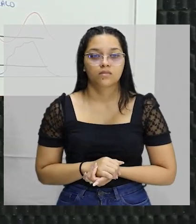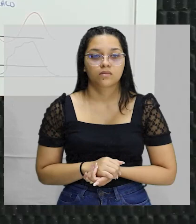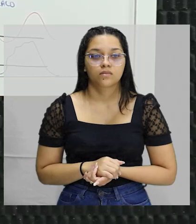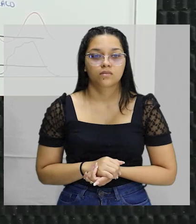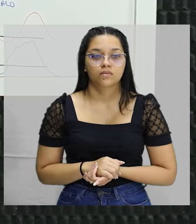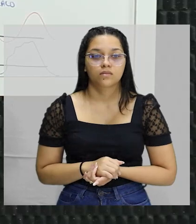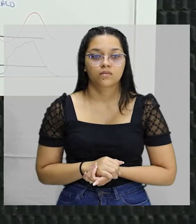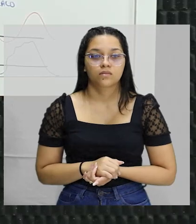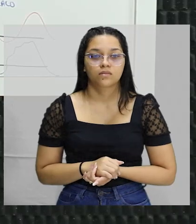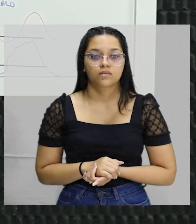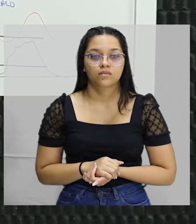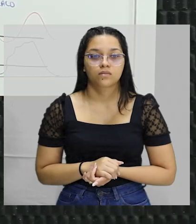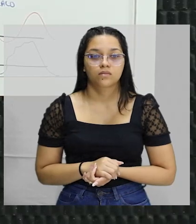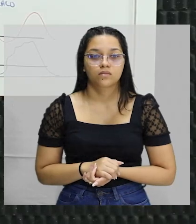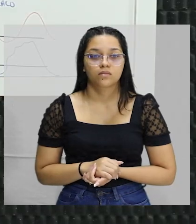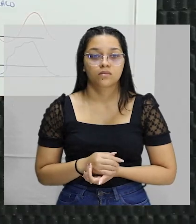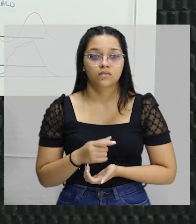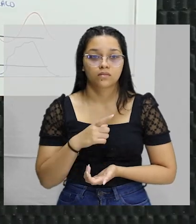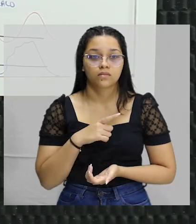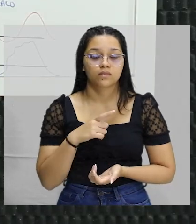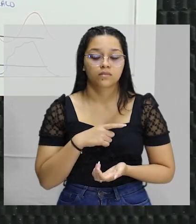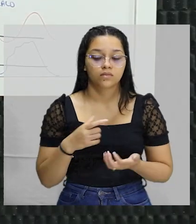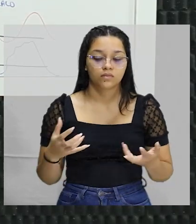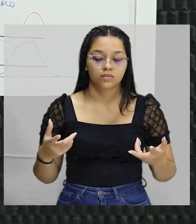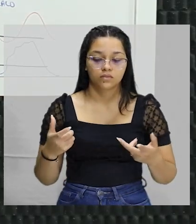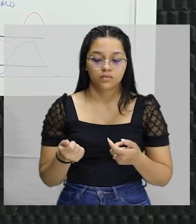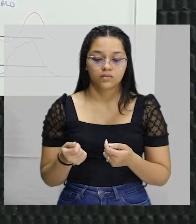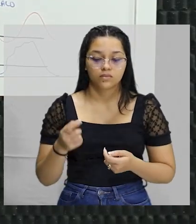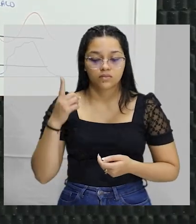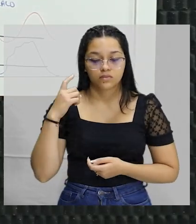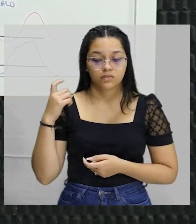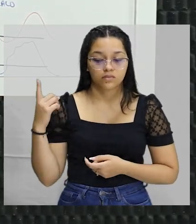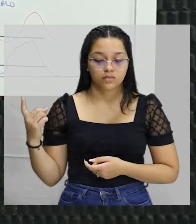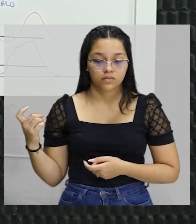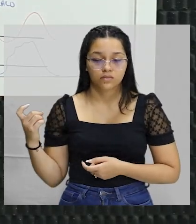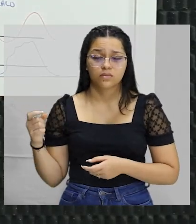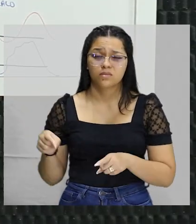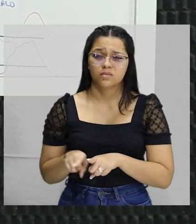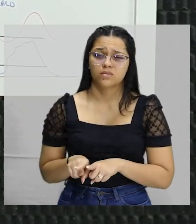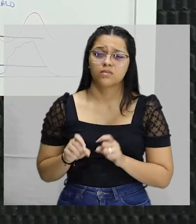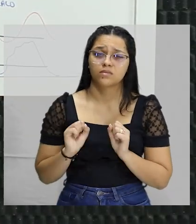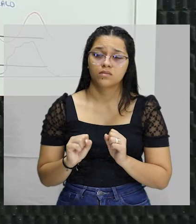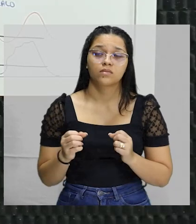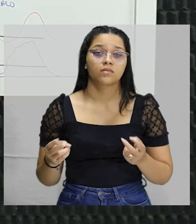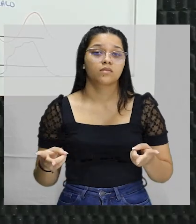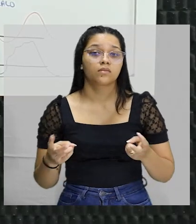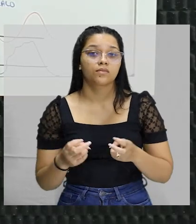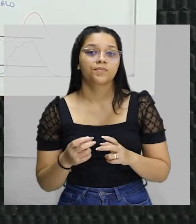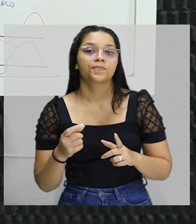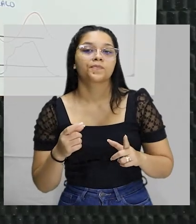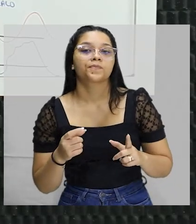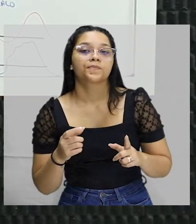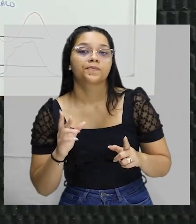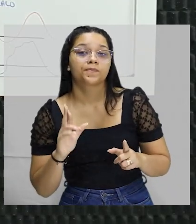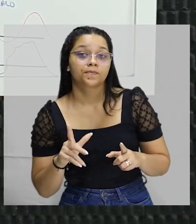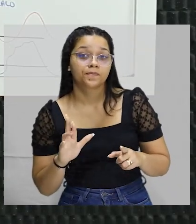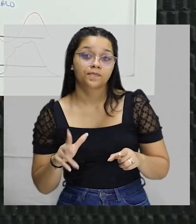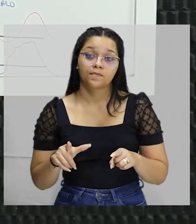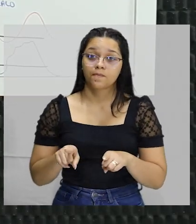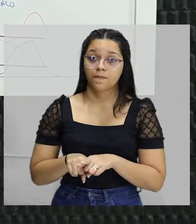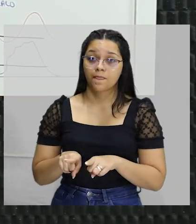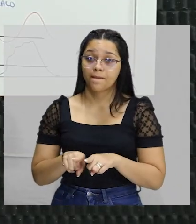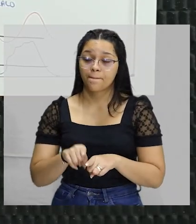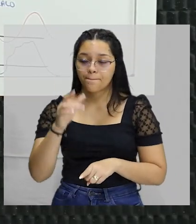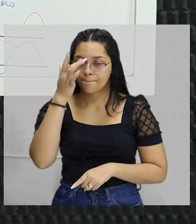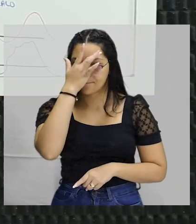ok? Então, essas são as qualidades do som. O som também, gente, a gente consegue diferenciar, e isso também serve para